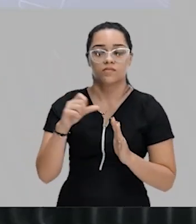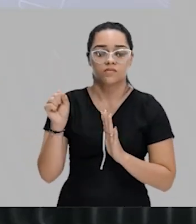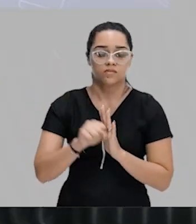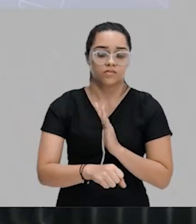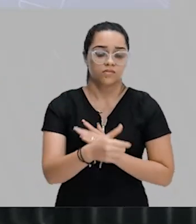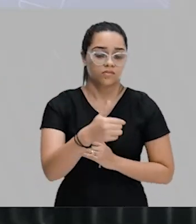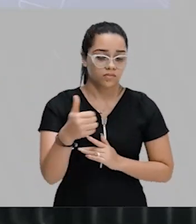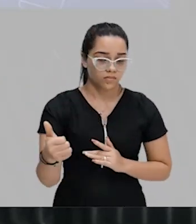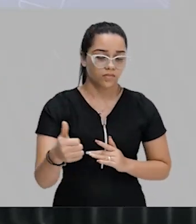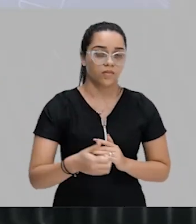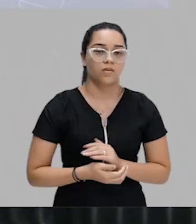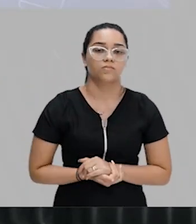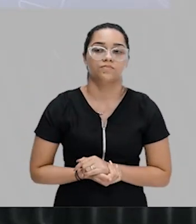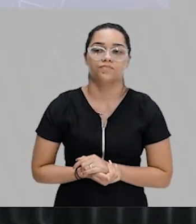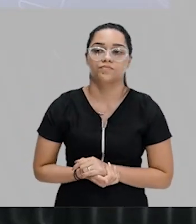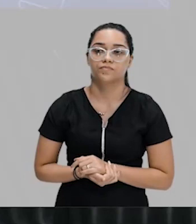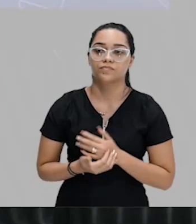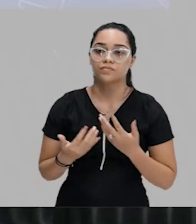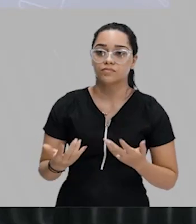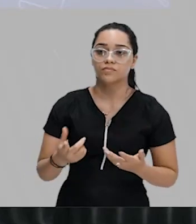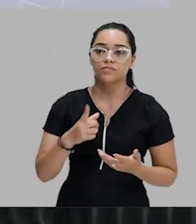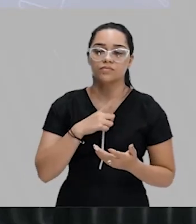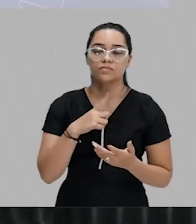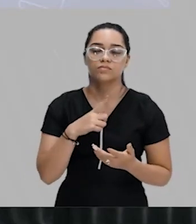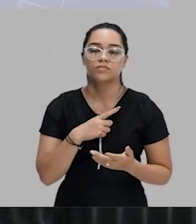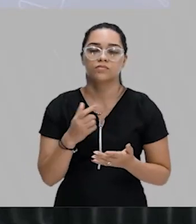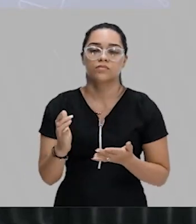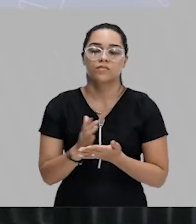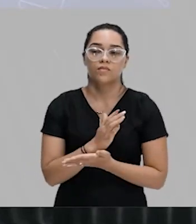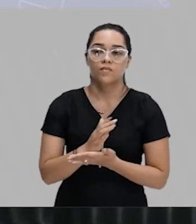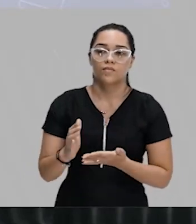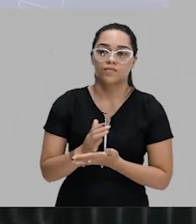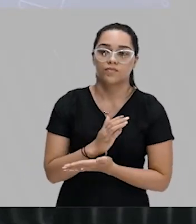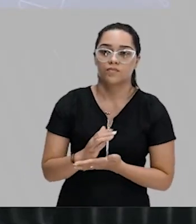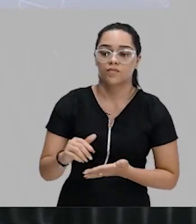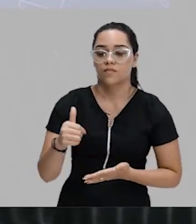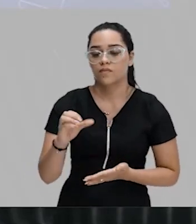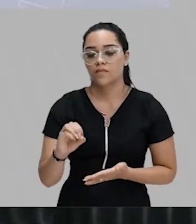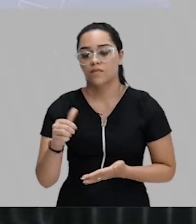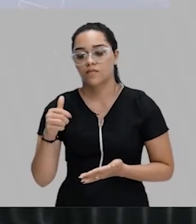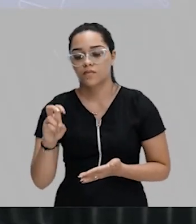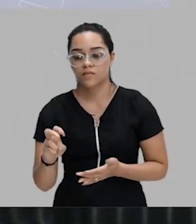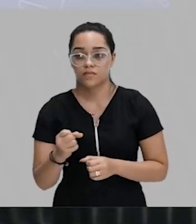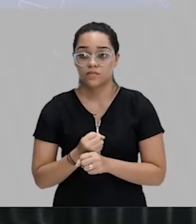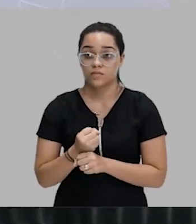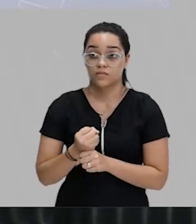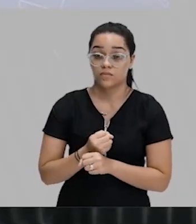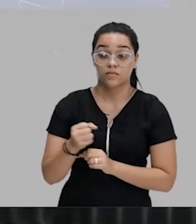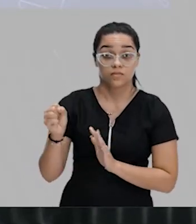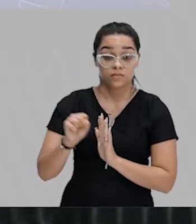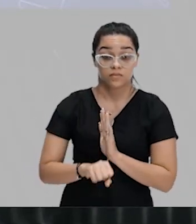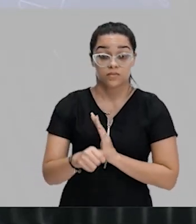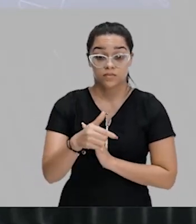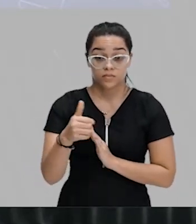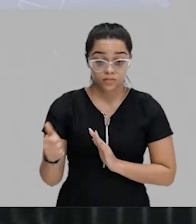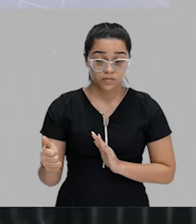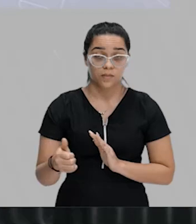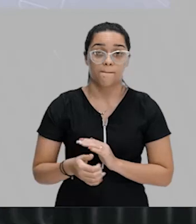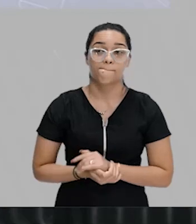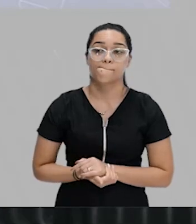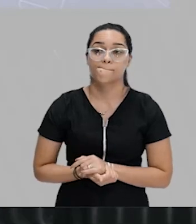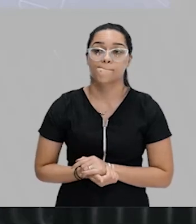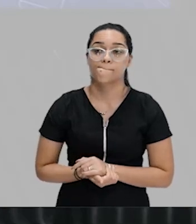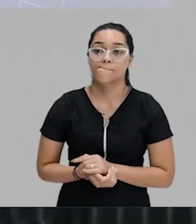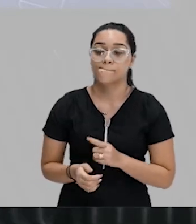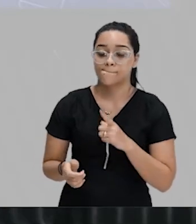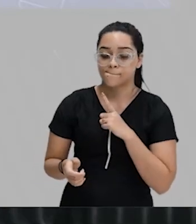XXI, analisando os primeiros 10, 15 anos do século XXI,